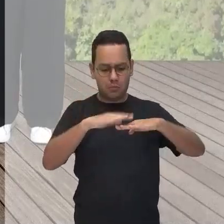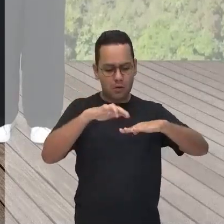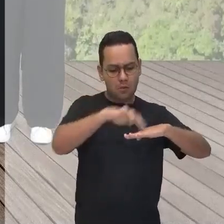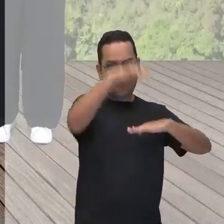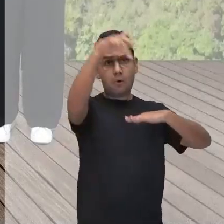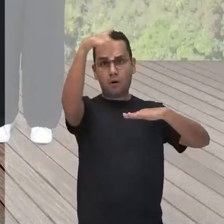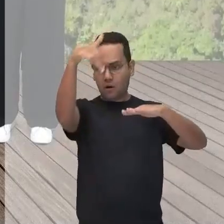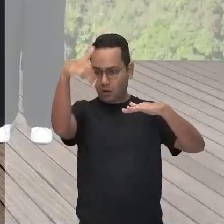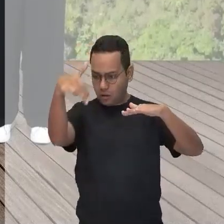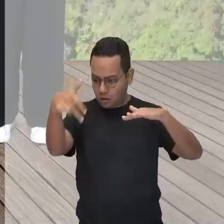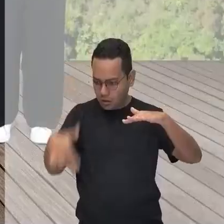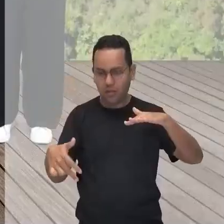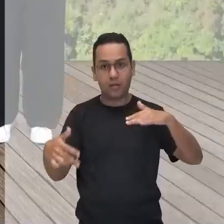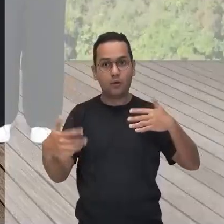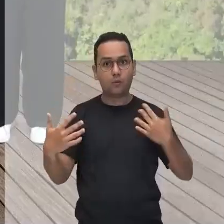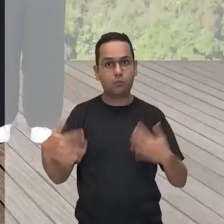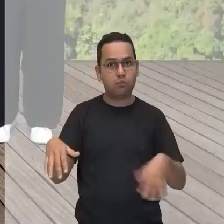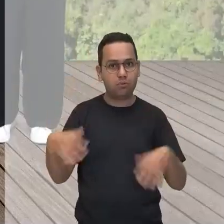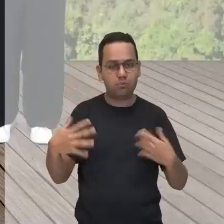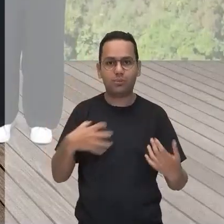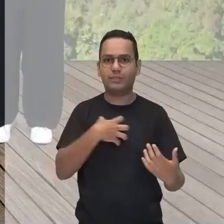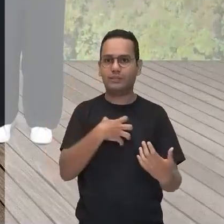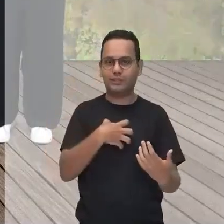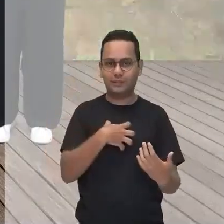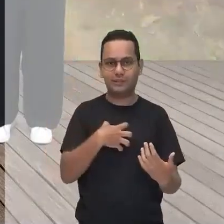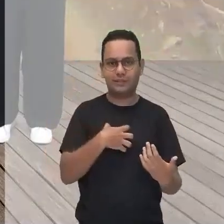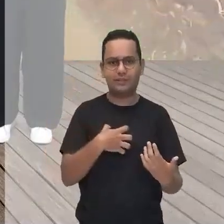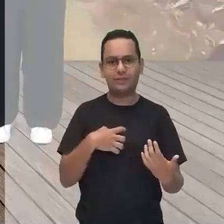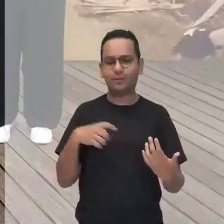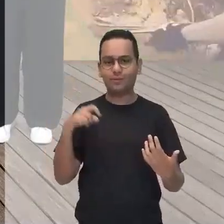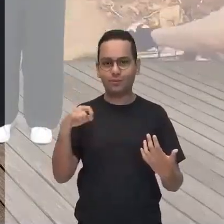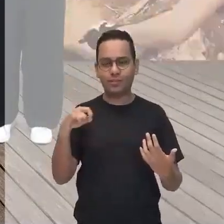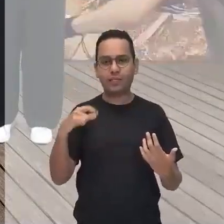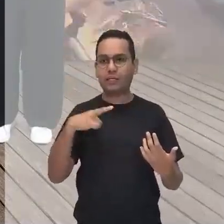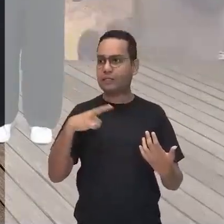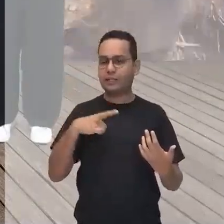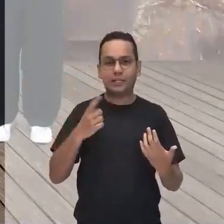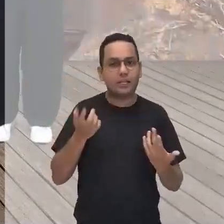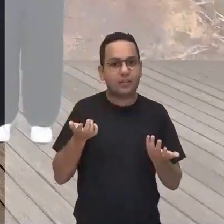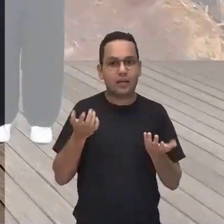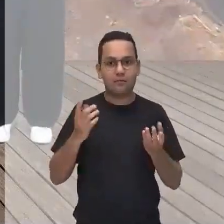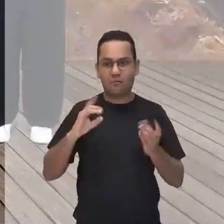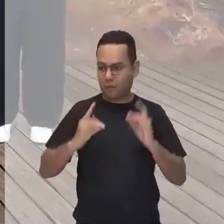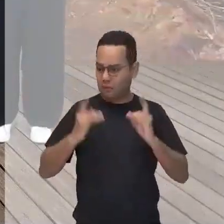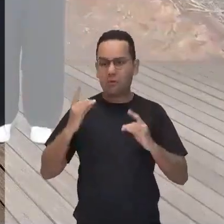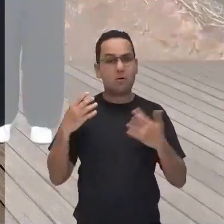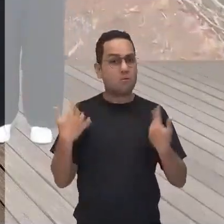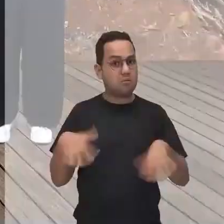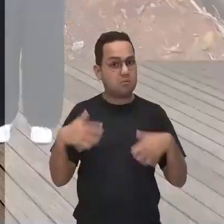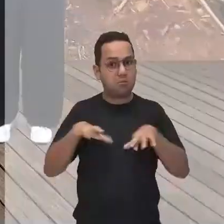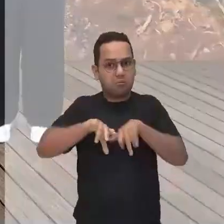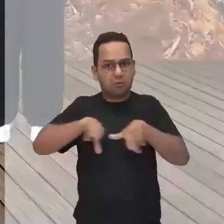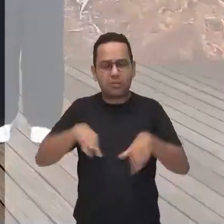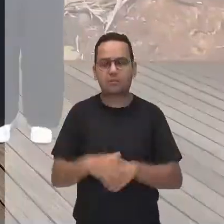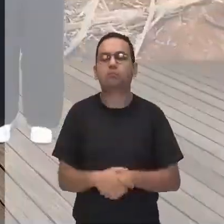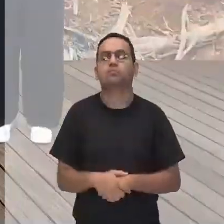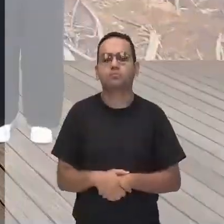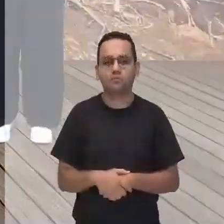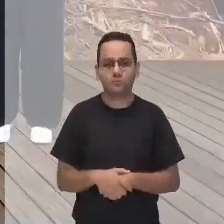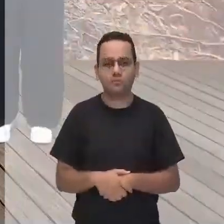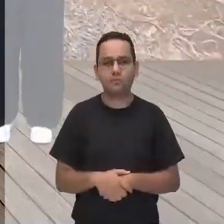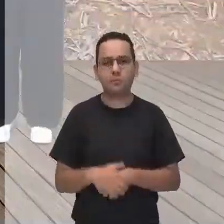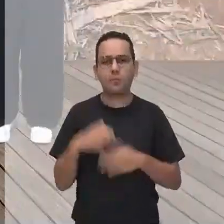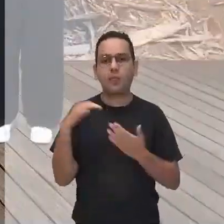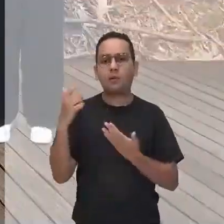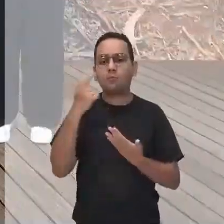sensação muito, né? Que traz uma adrenalina muito grande para o seu corpo. Bem, essas atividades que eu trouxe